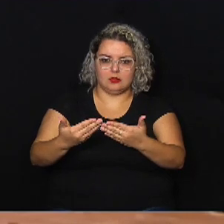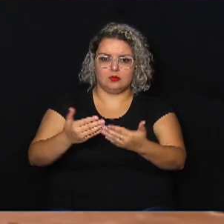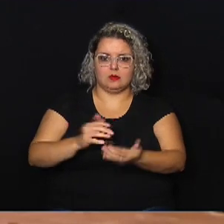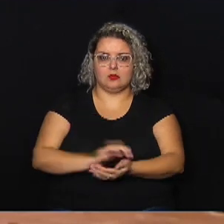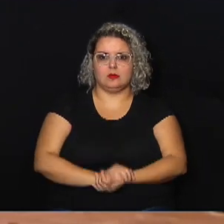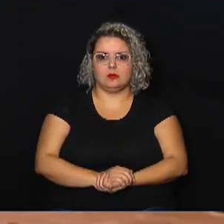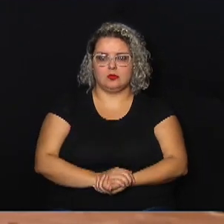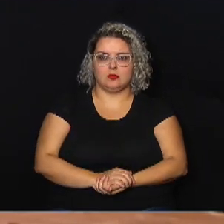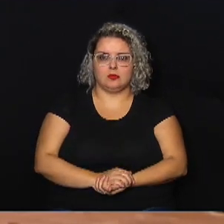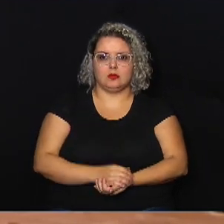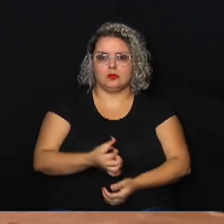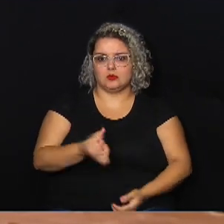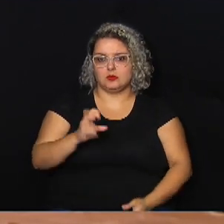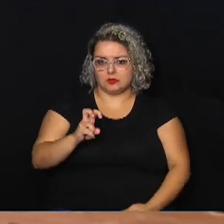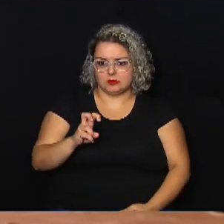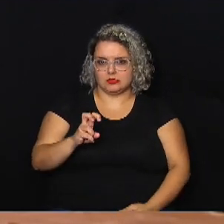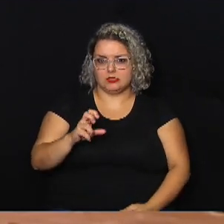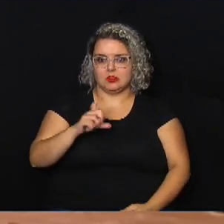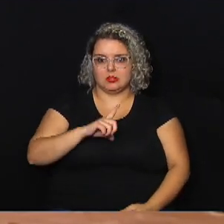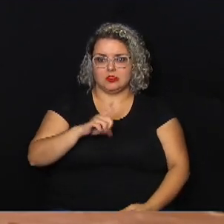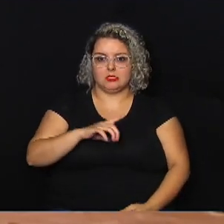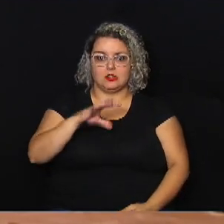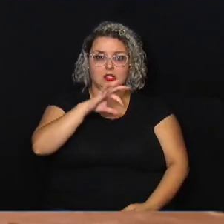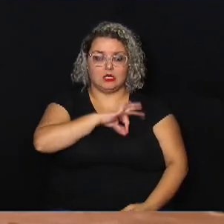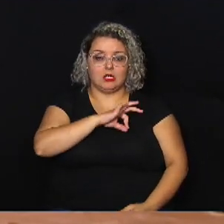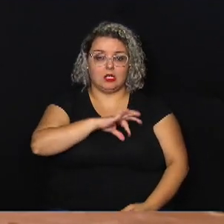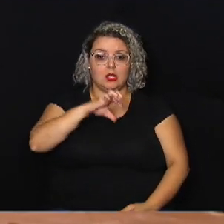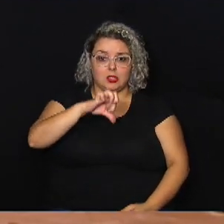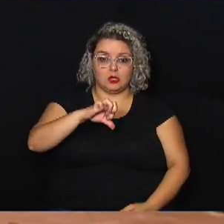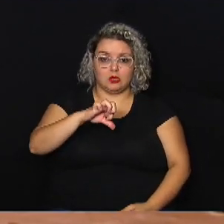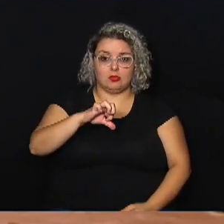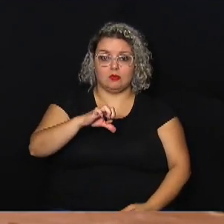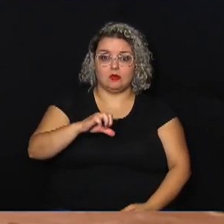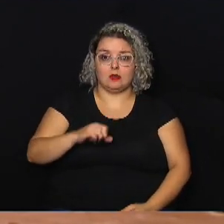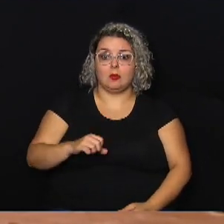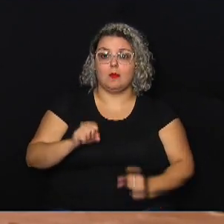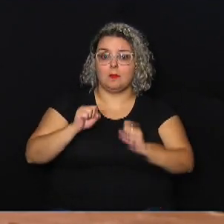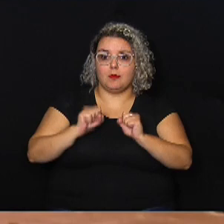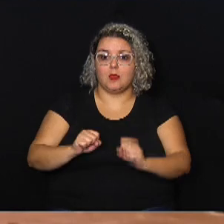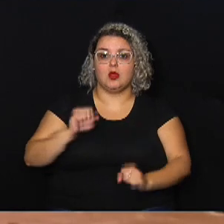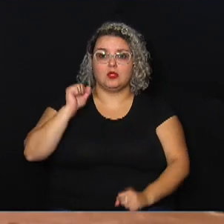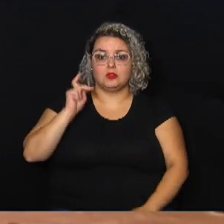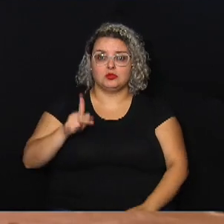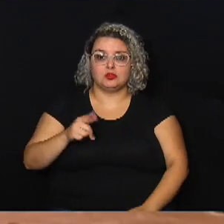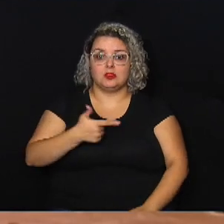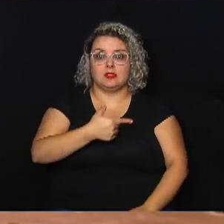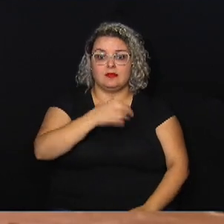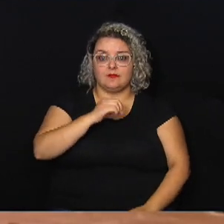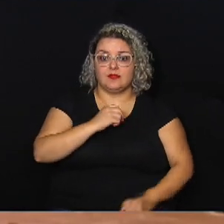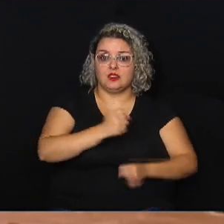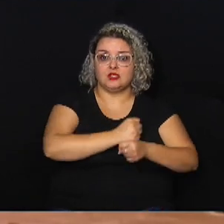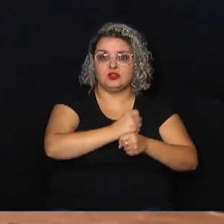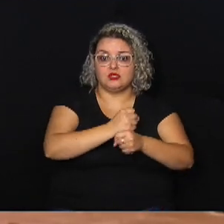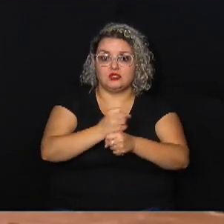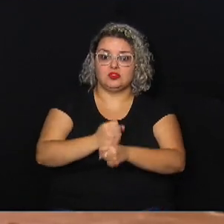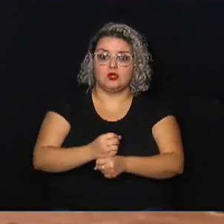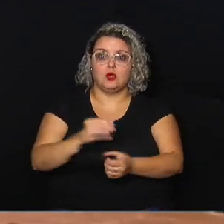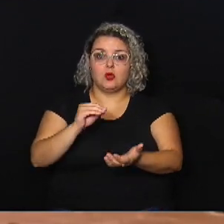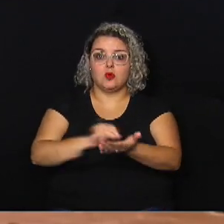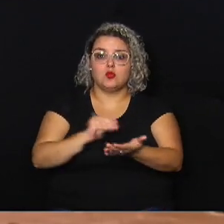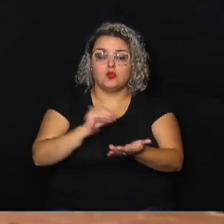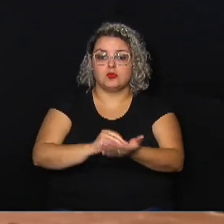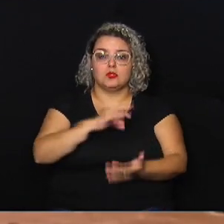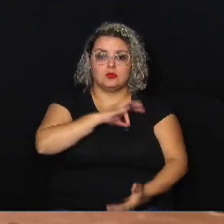que 65 anos, você tem 9 salários anuais, você pode se aposentar e ter 20 anos mantendo o último salário com a reserva financeira